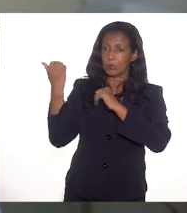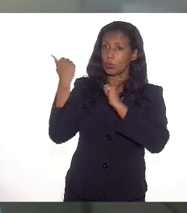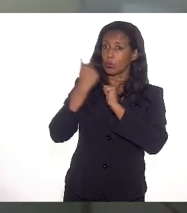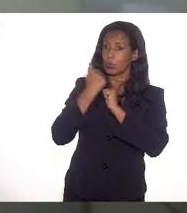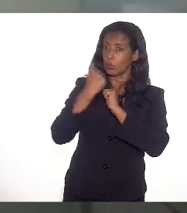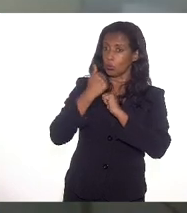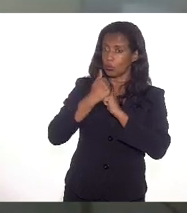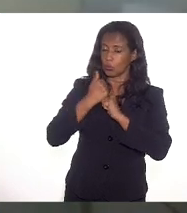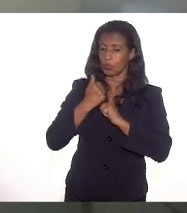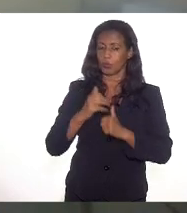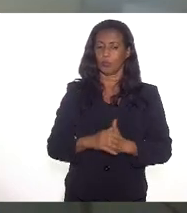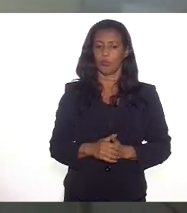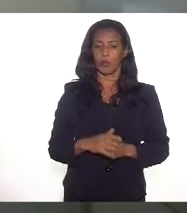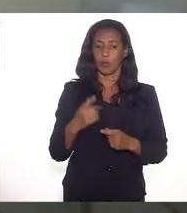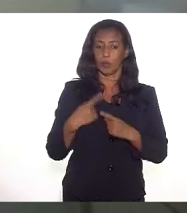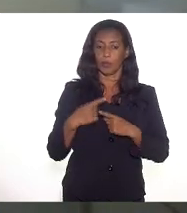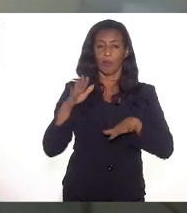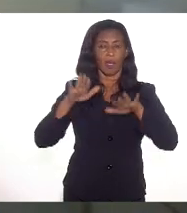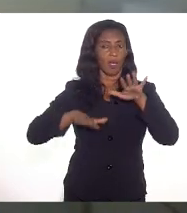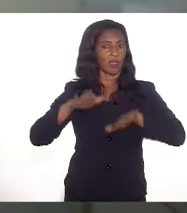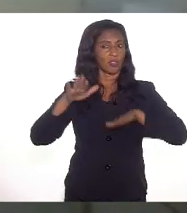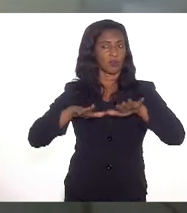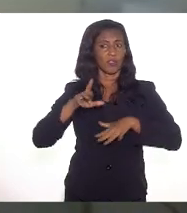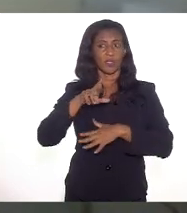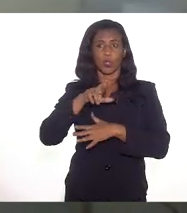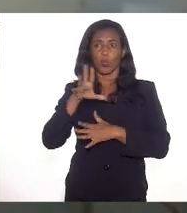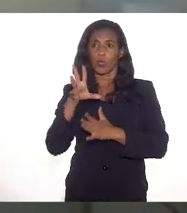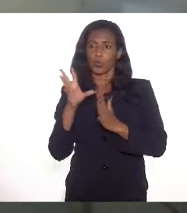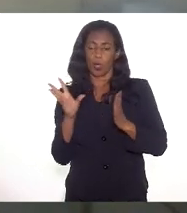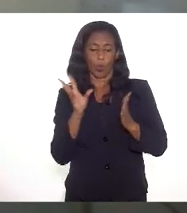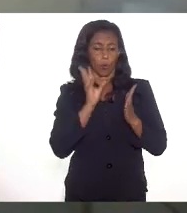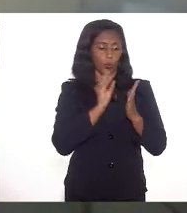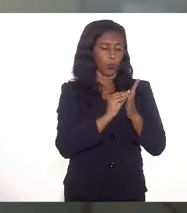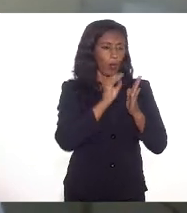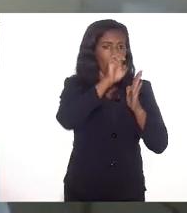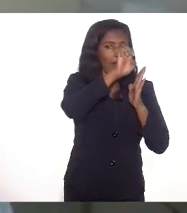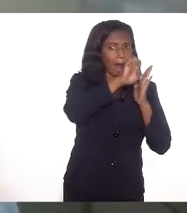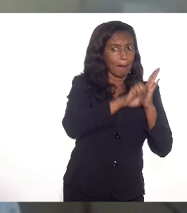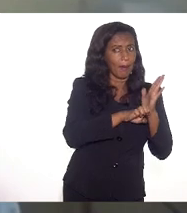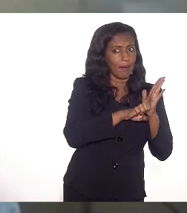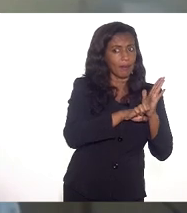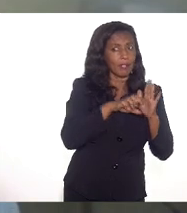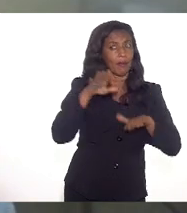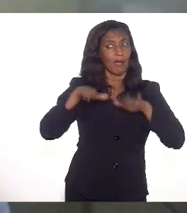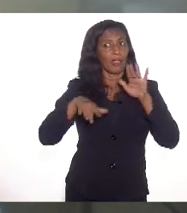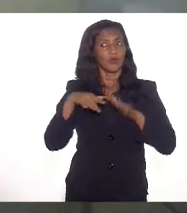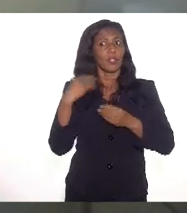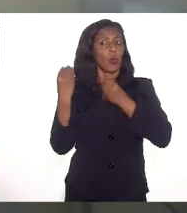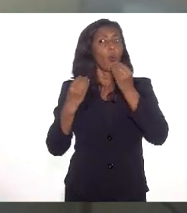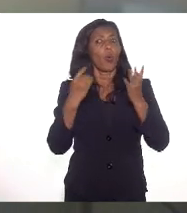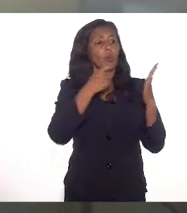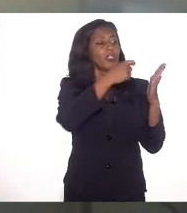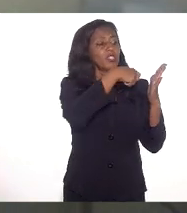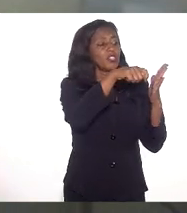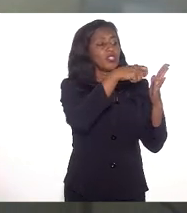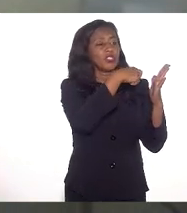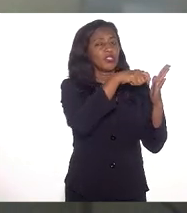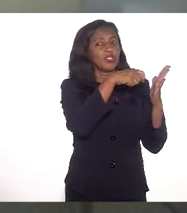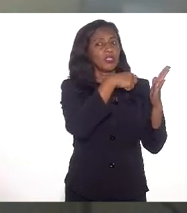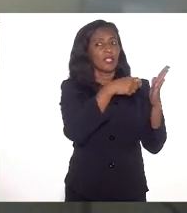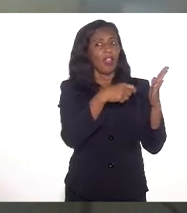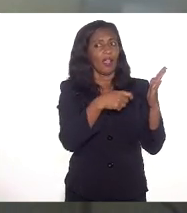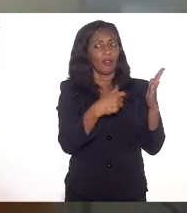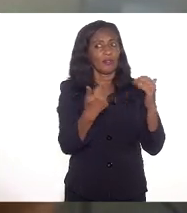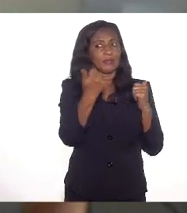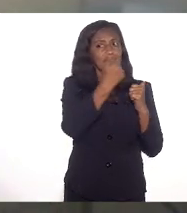substitutivo, porque, às vezes, não é só acolher a emenda, é como se escreve o acolhimento. Porque, senão, ele vai fazer